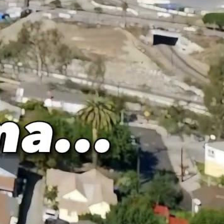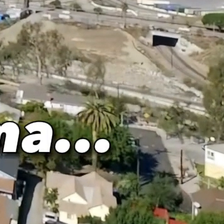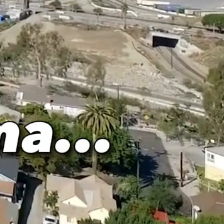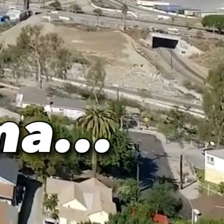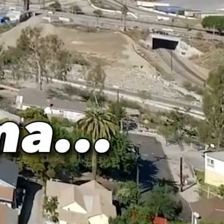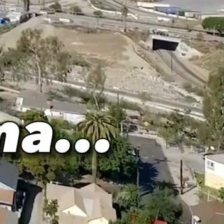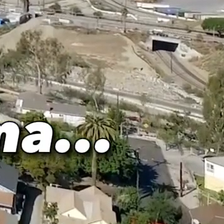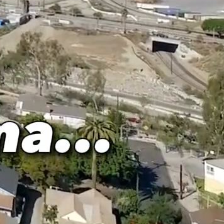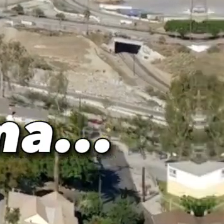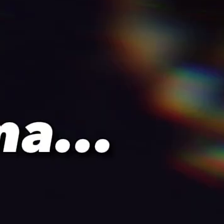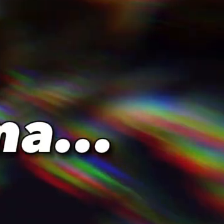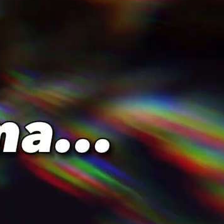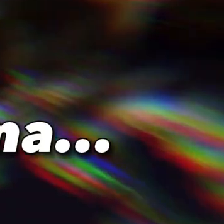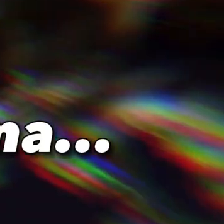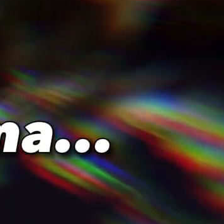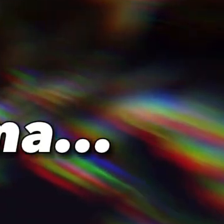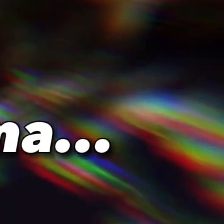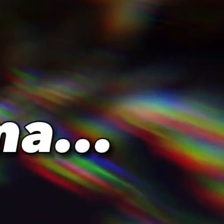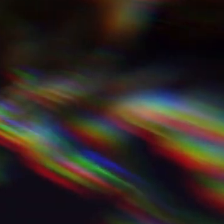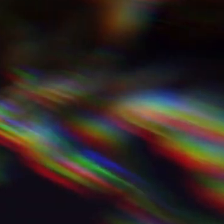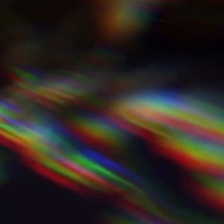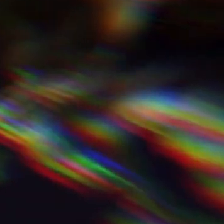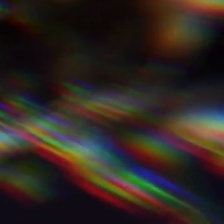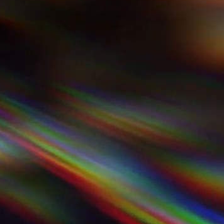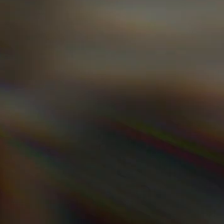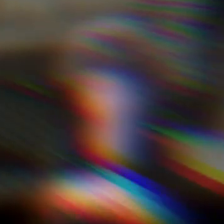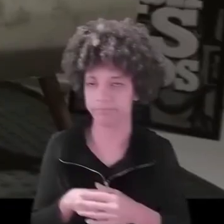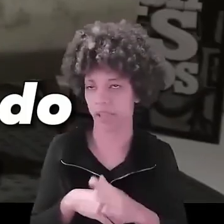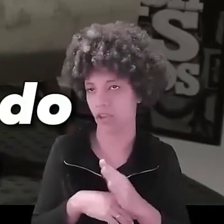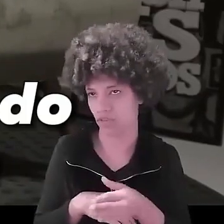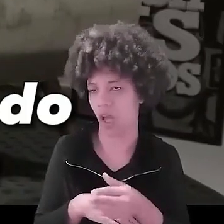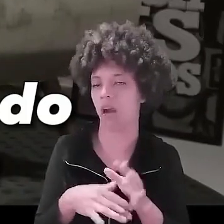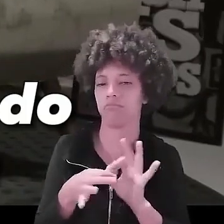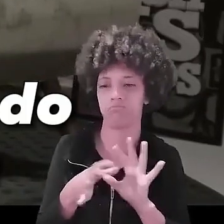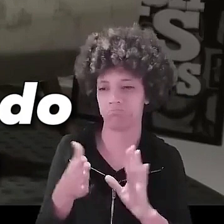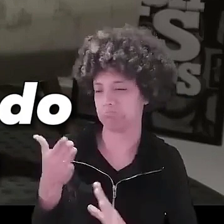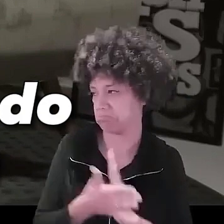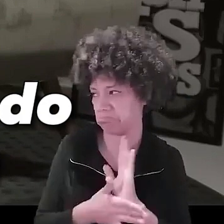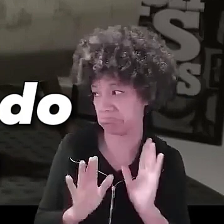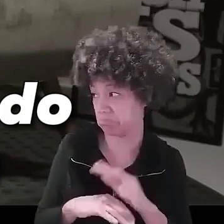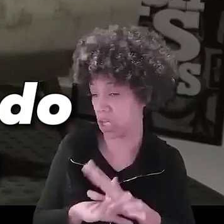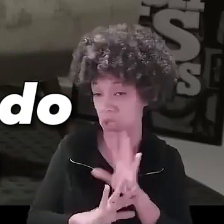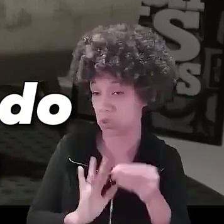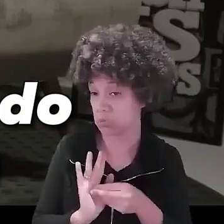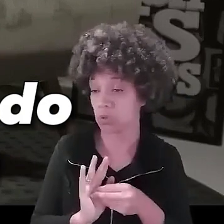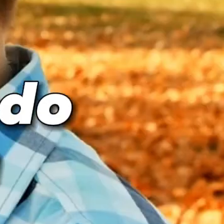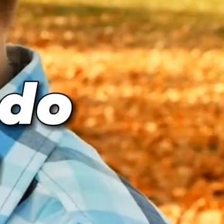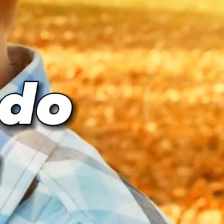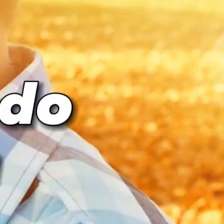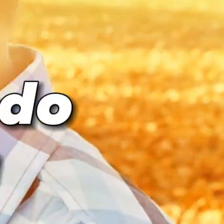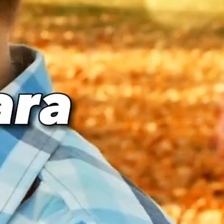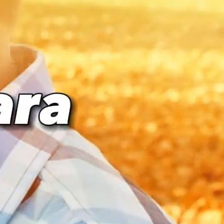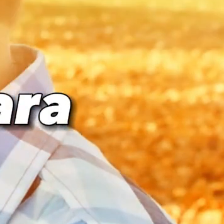lá a maconha virou um mercado, né? Já tá aprovado e tá todo mundo muito usando